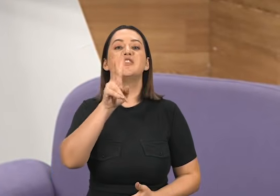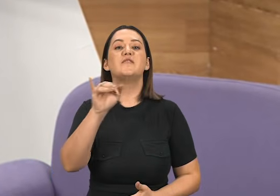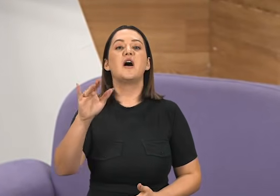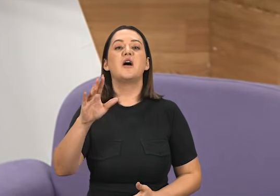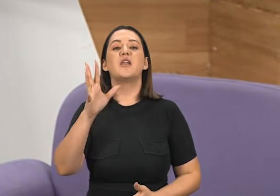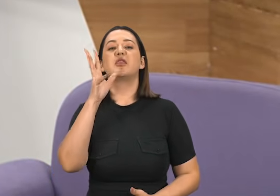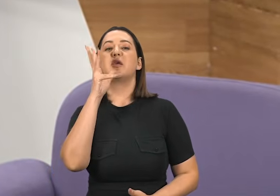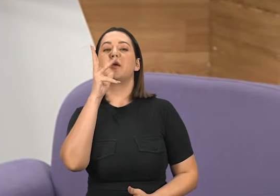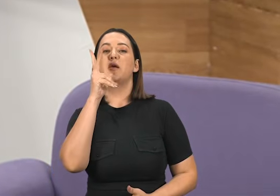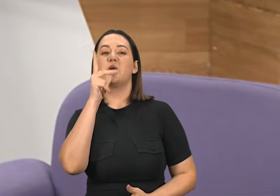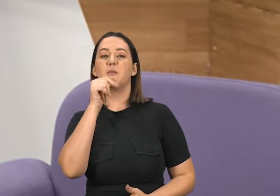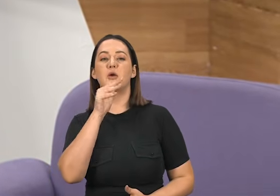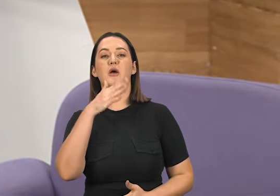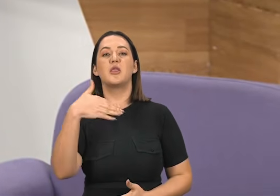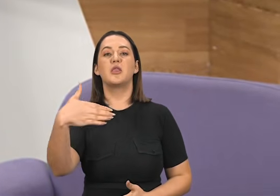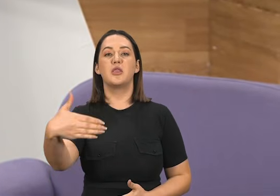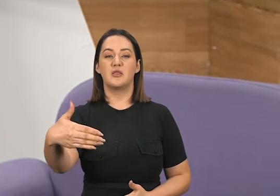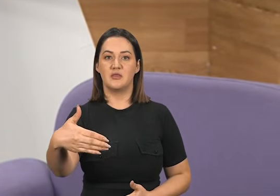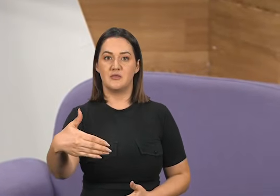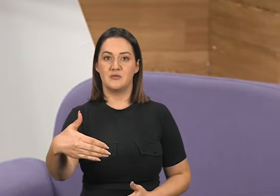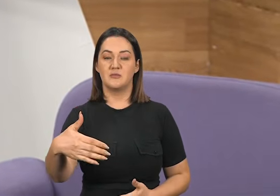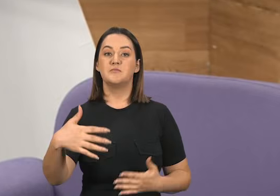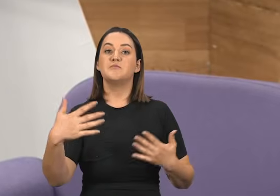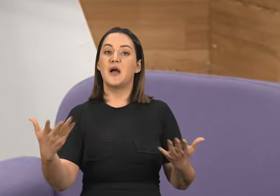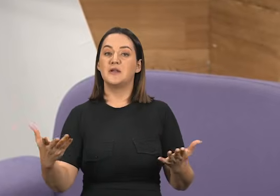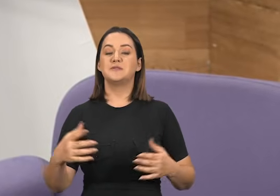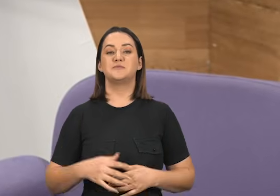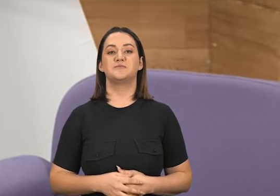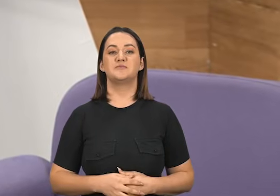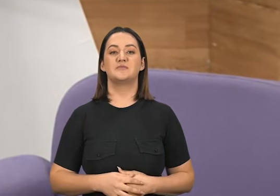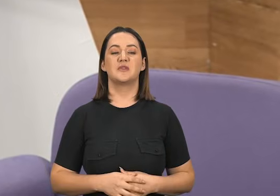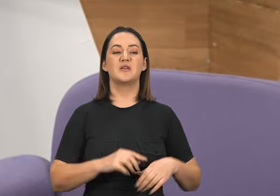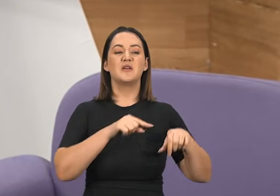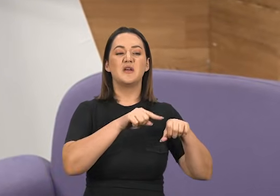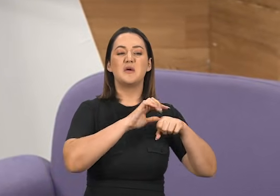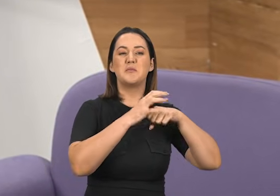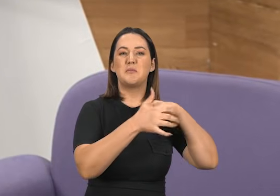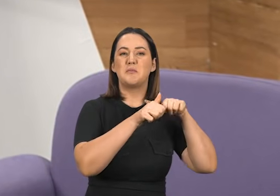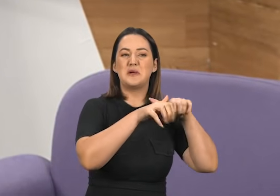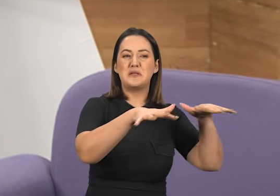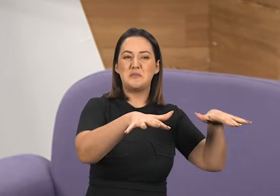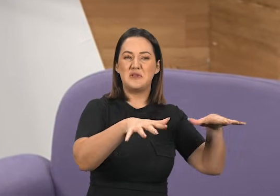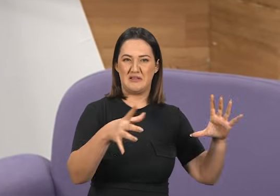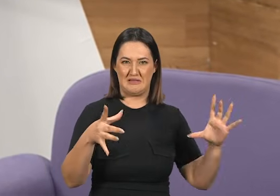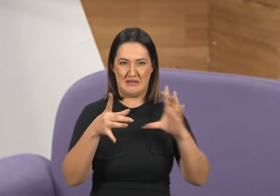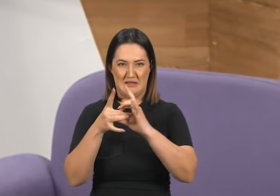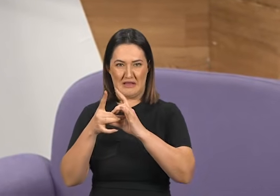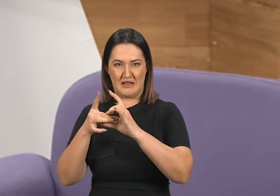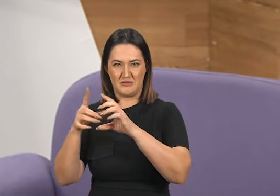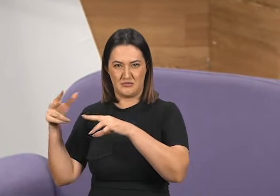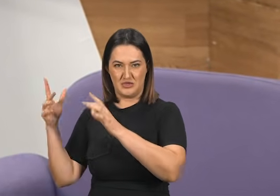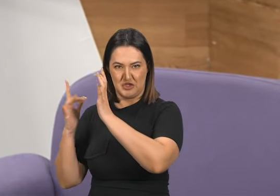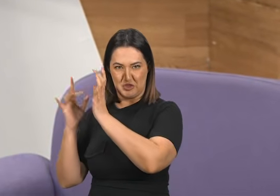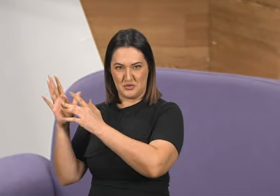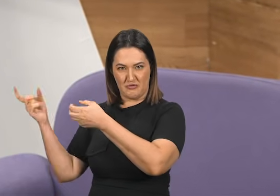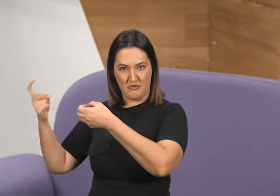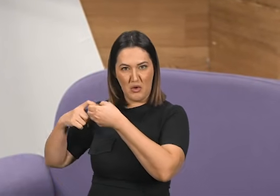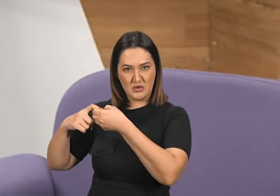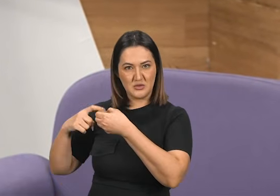muito? Qual a relação dessa pandemia com a volta de Cristo? Tem alguma coisa a ver ou